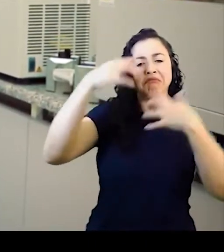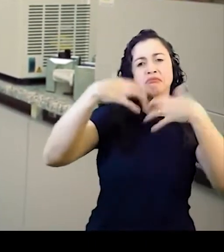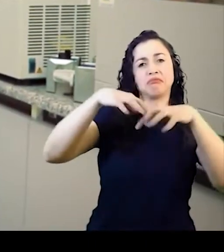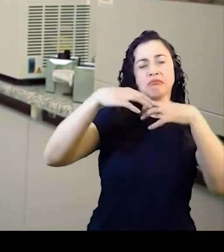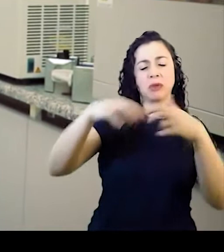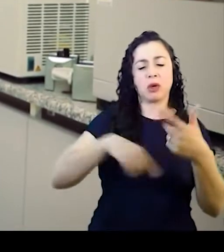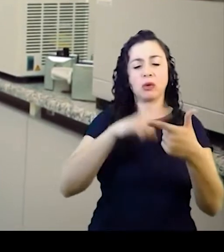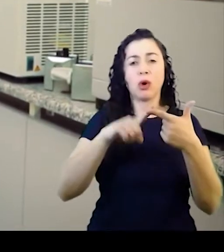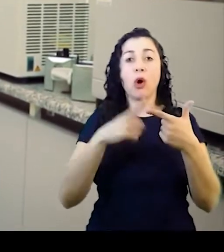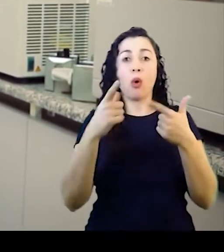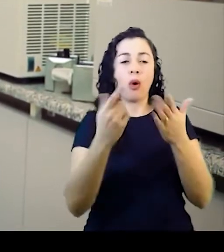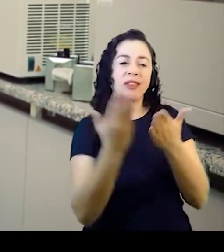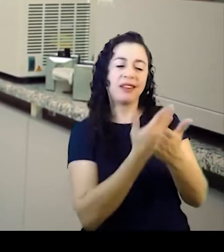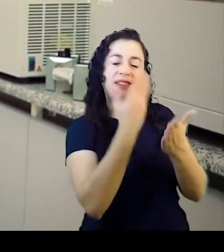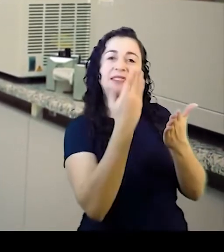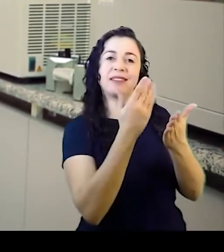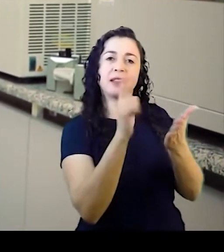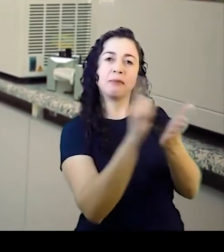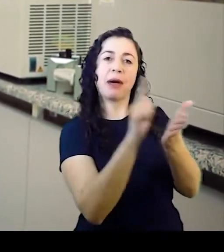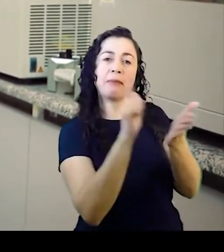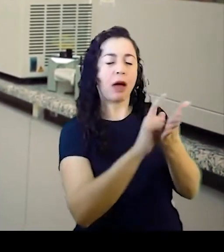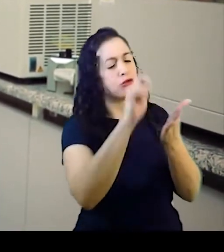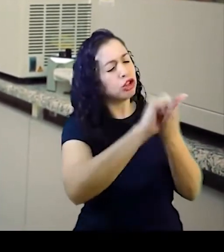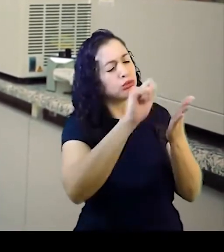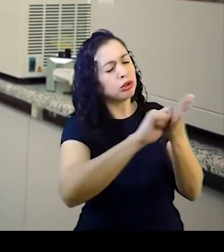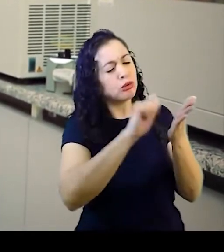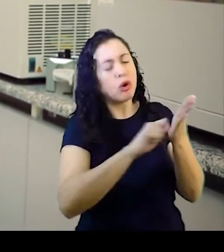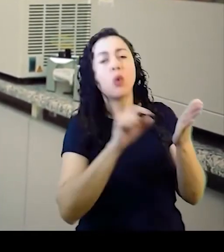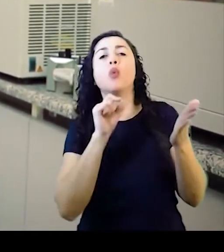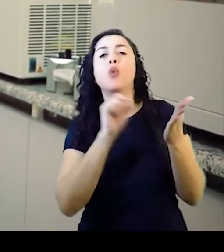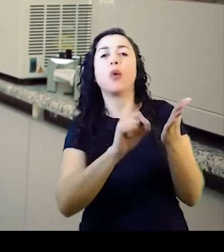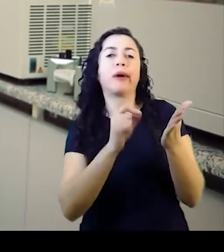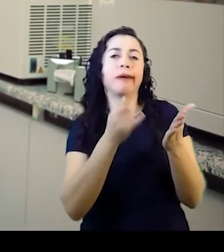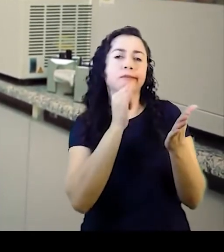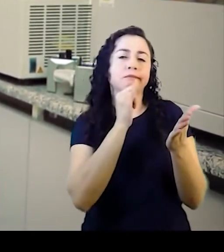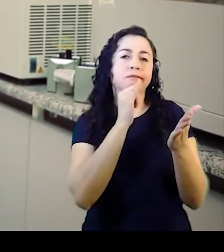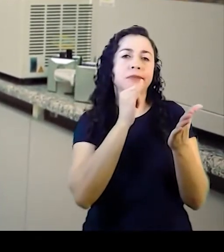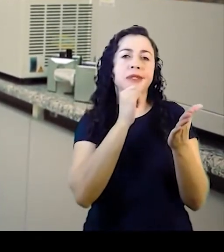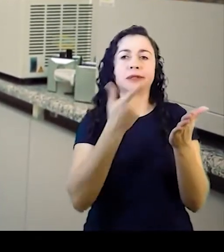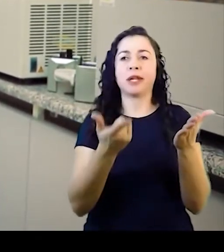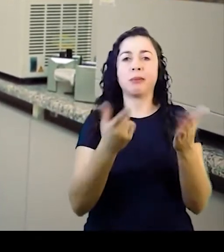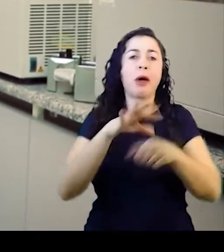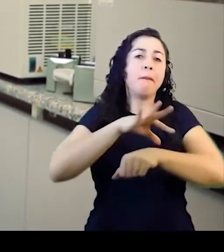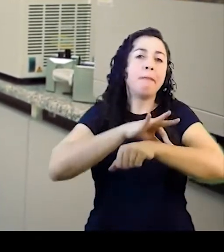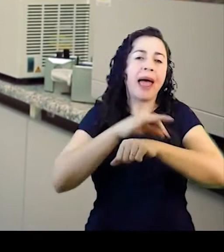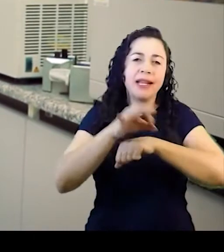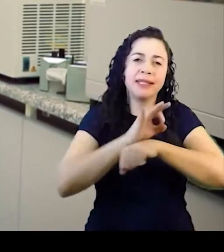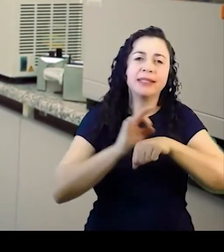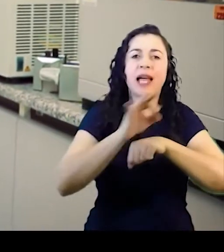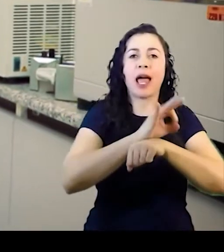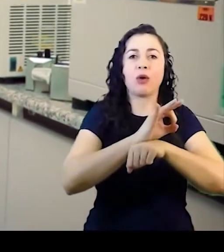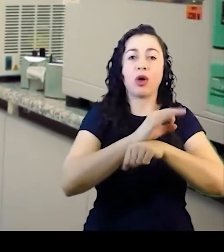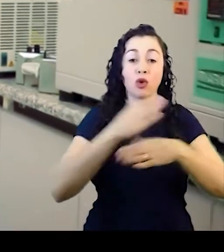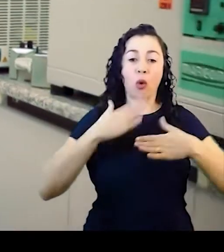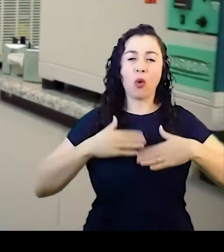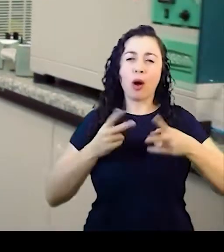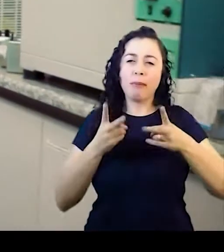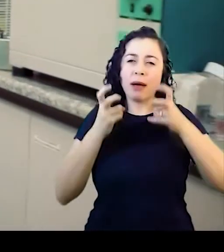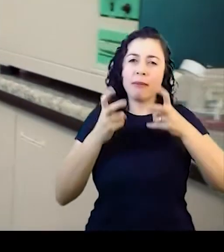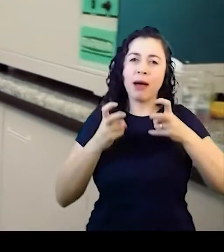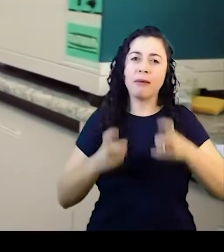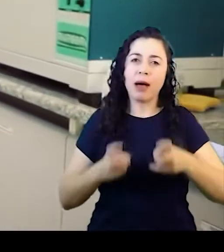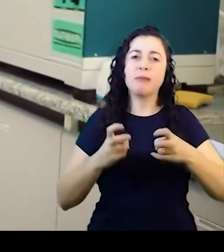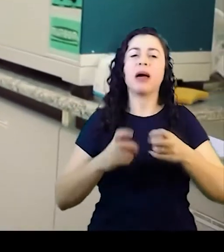células vão ler uma outra parte do mesmo livro para dar origem a uma célula da pele, né, ou do pulmão, e assim vai. E